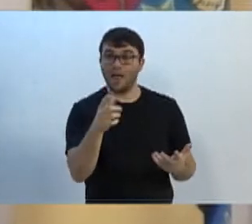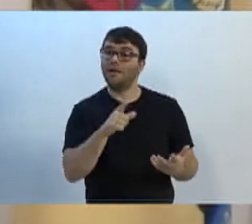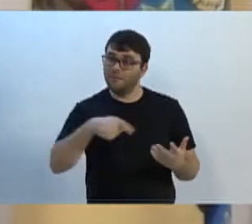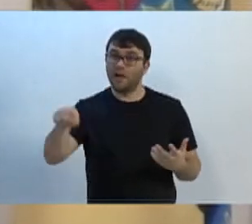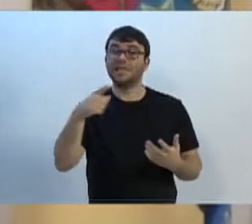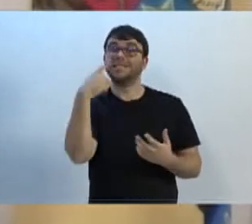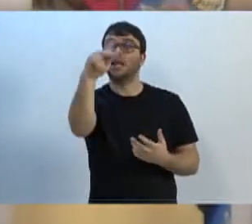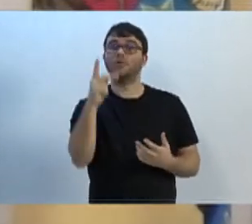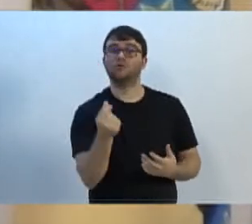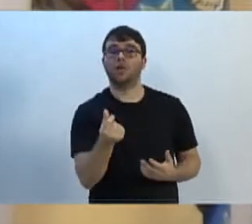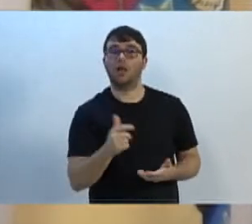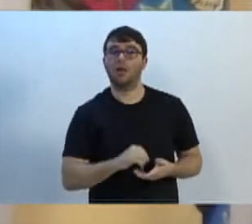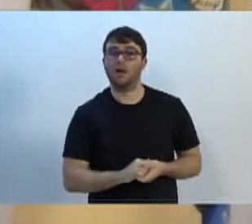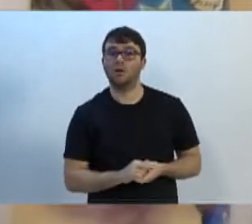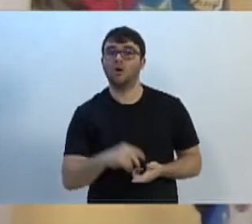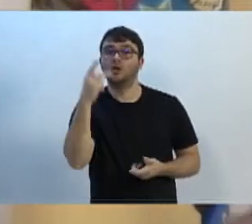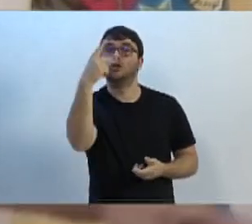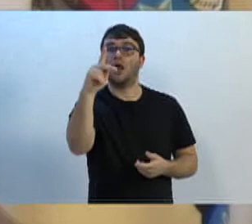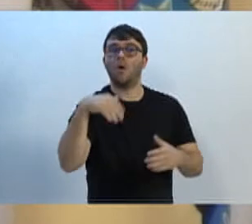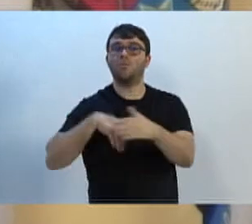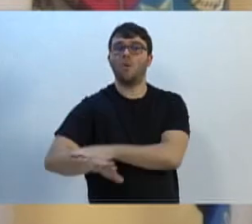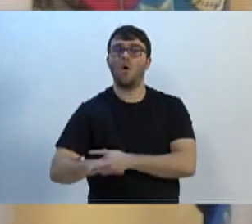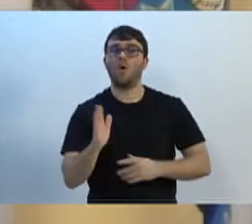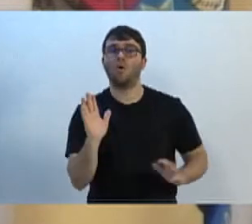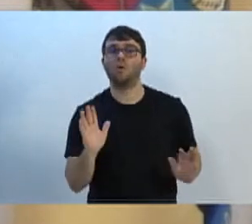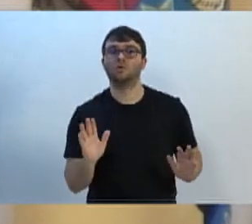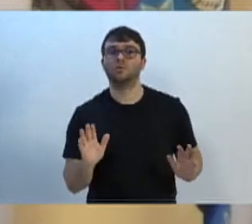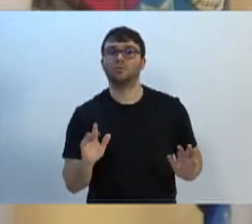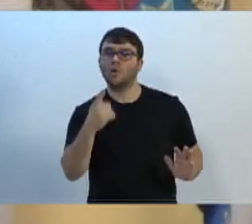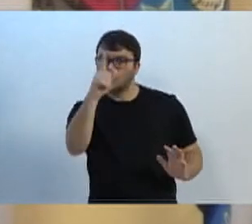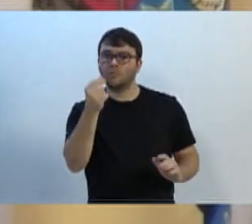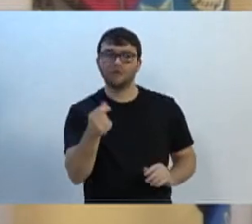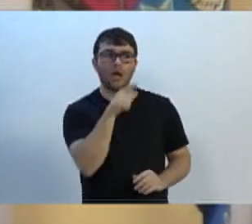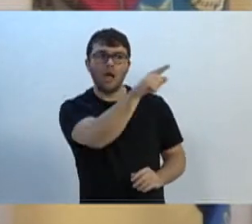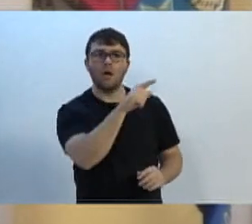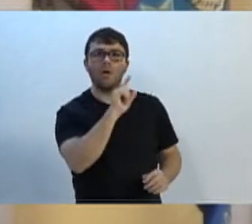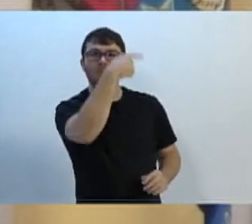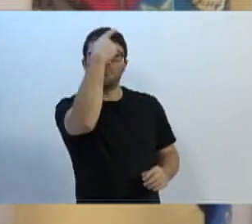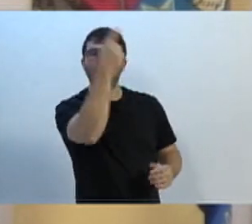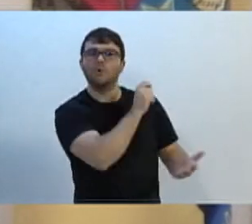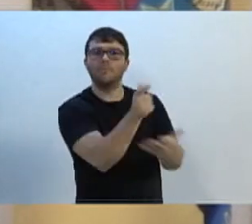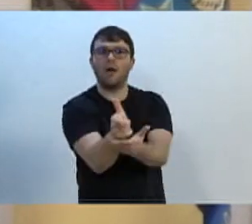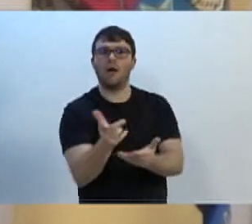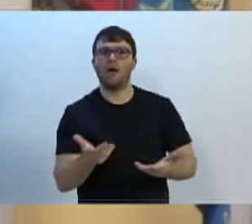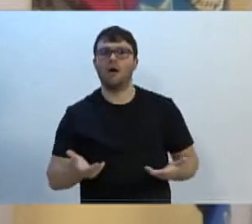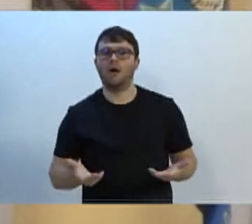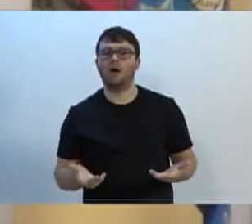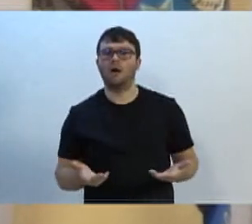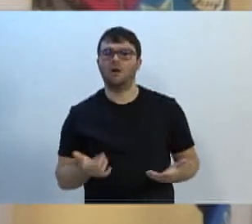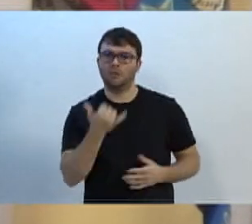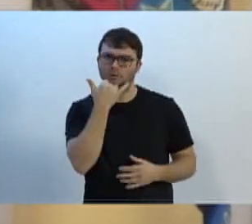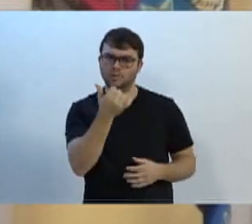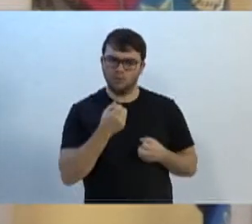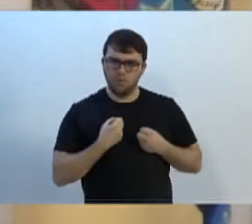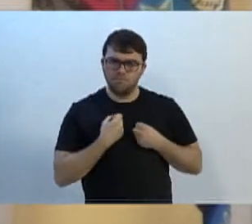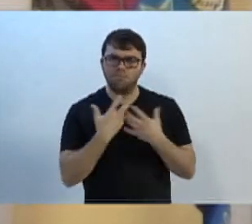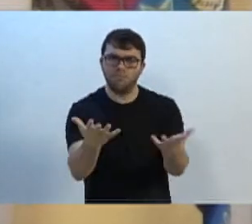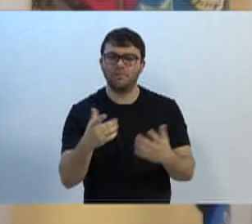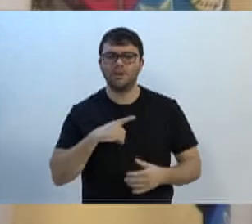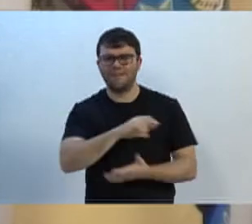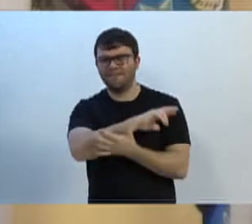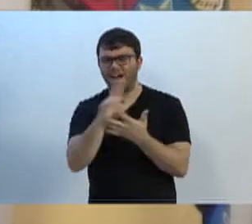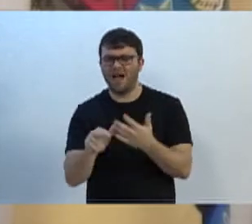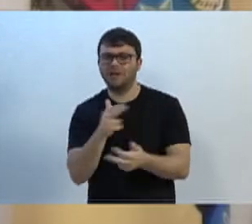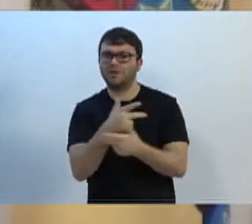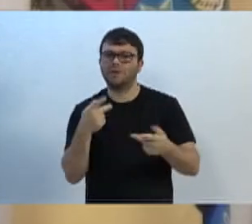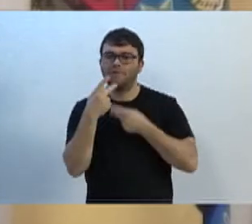campanha o dinheiro do teu bolso não o dinheiro do bolso do computador contribuinte desculpe o meu desabafo eu tinha tanta coisa para